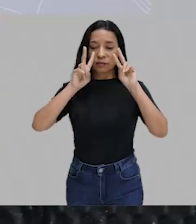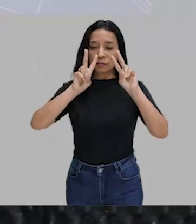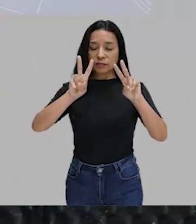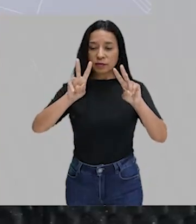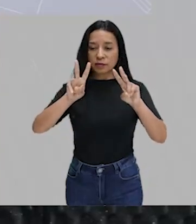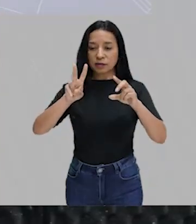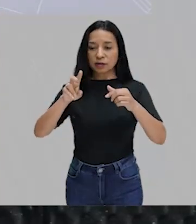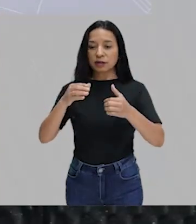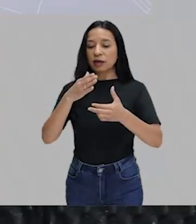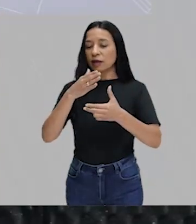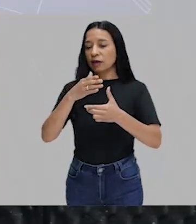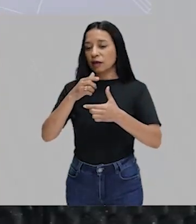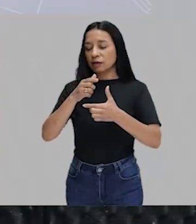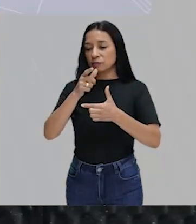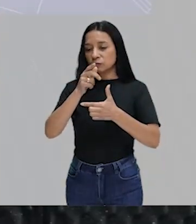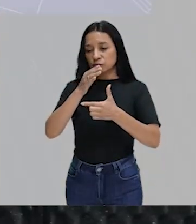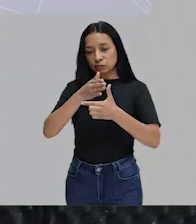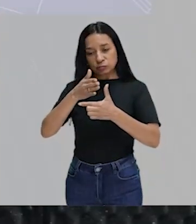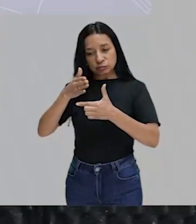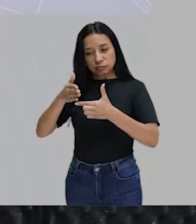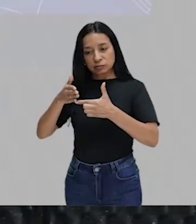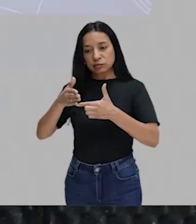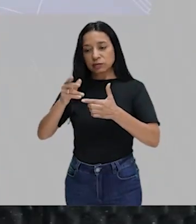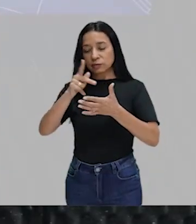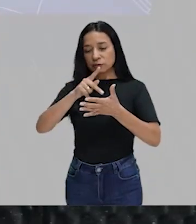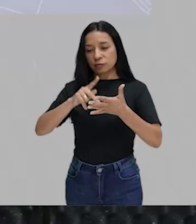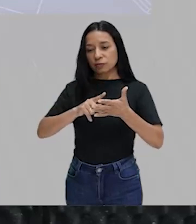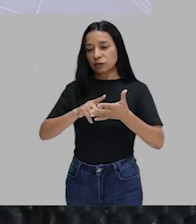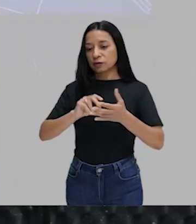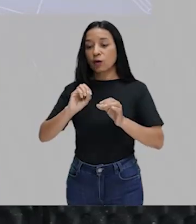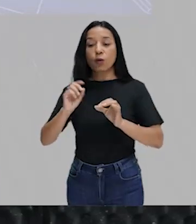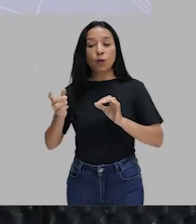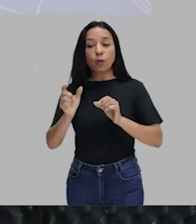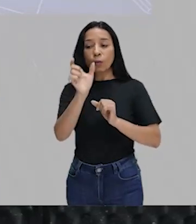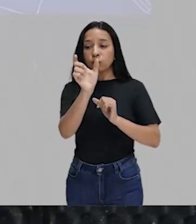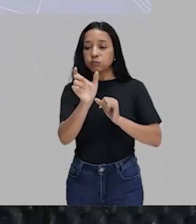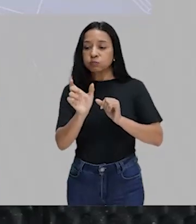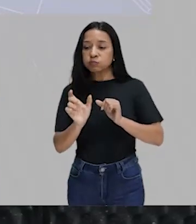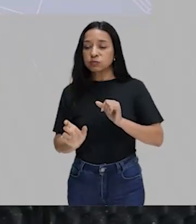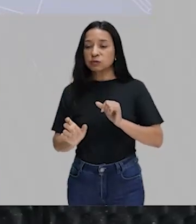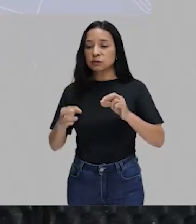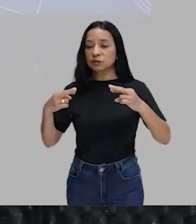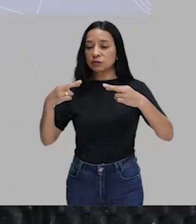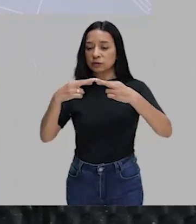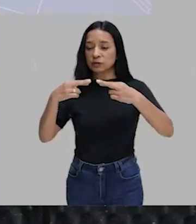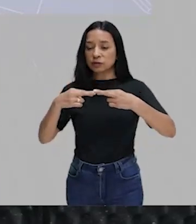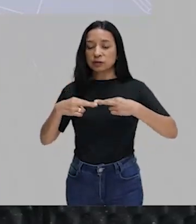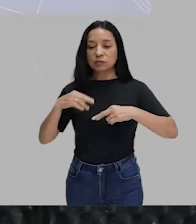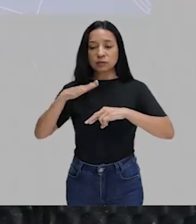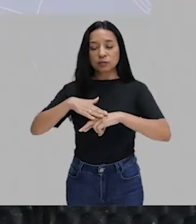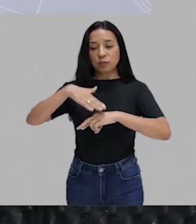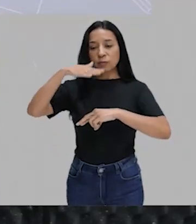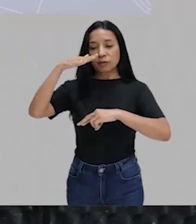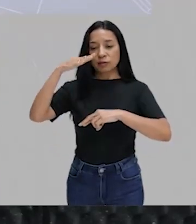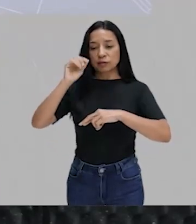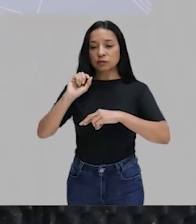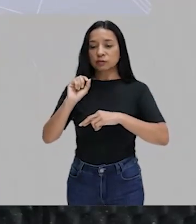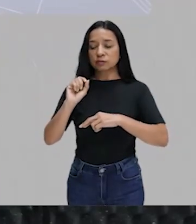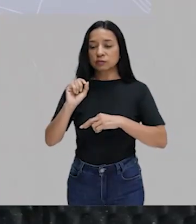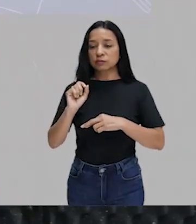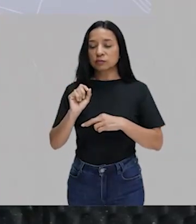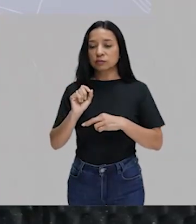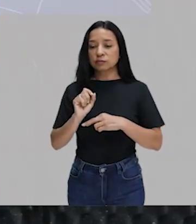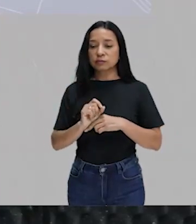sílabas poéticas, em relação à disposição das rimas, muito mais do que